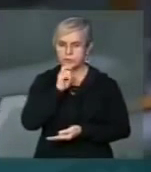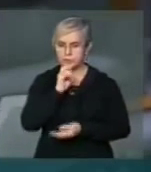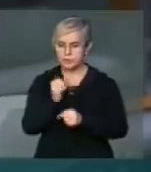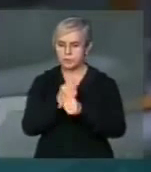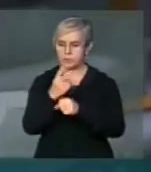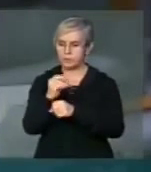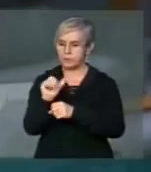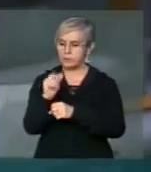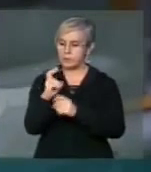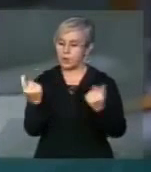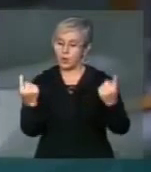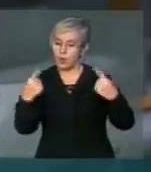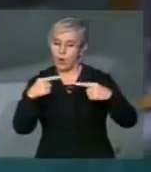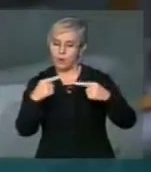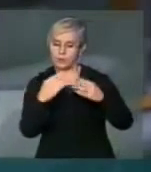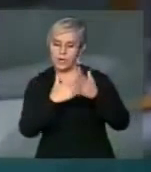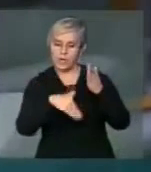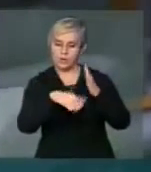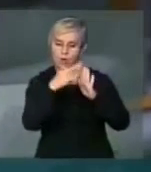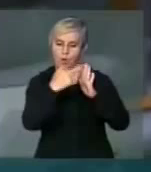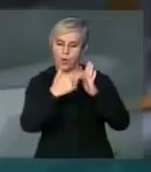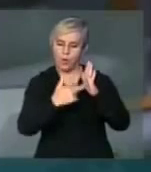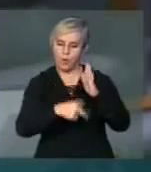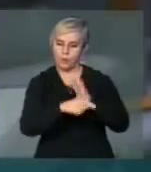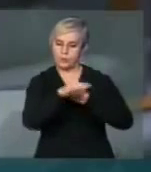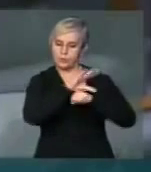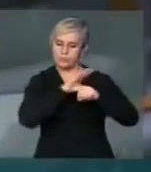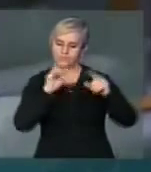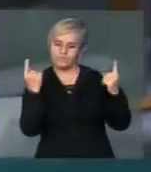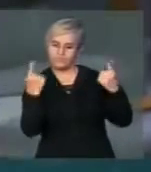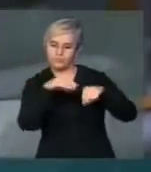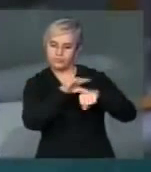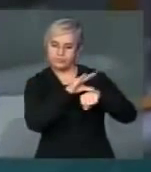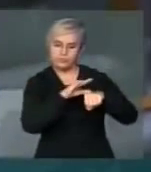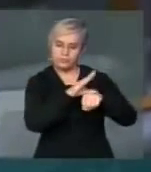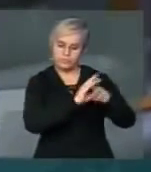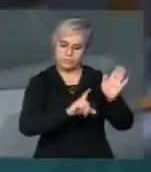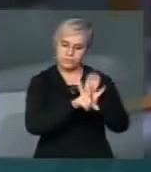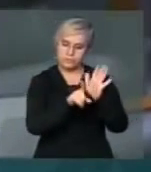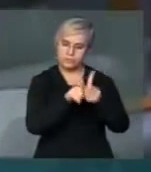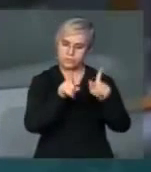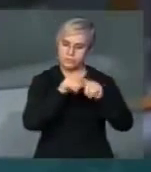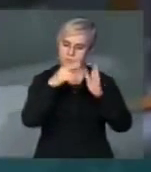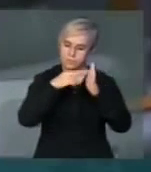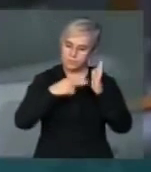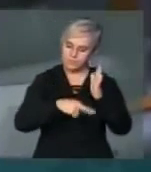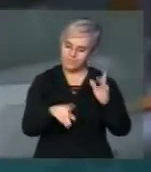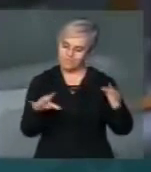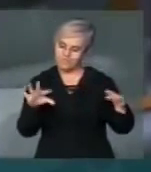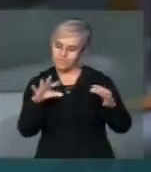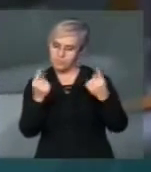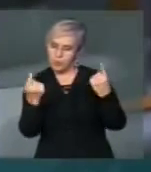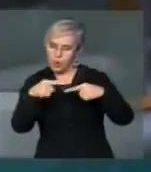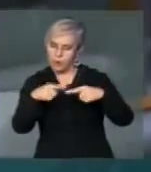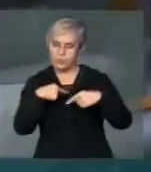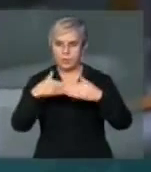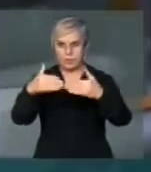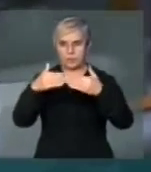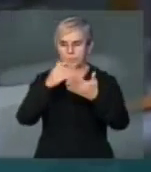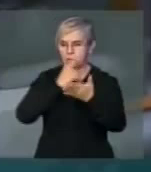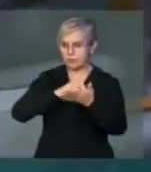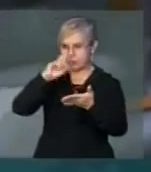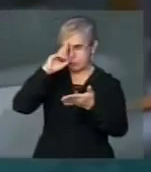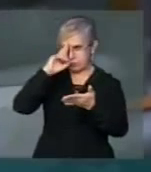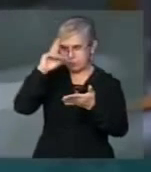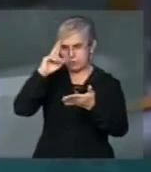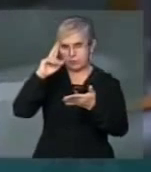em desacordo com todos os preceitos constitucionais, legais e regimentais elencados. Requeiro a Vossa